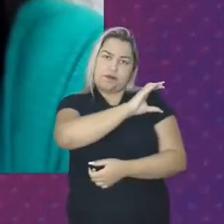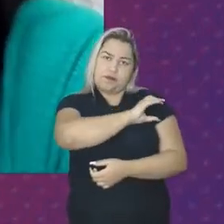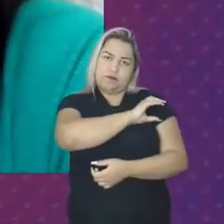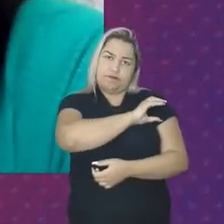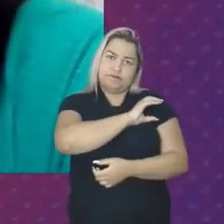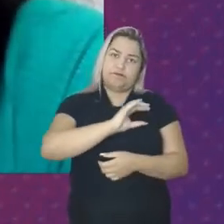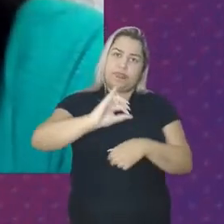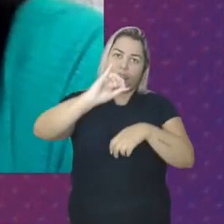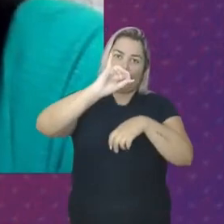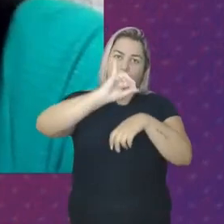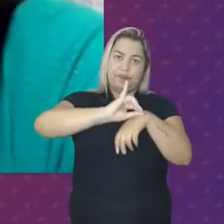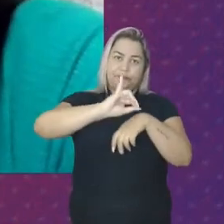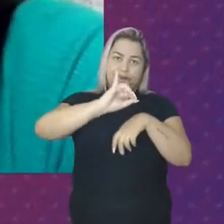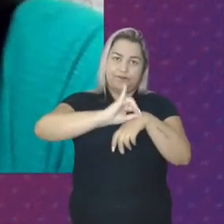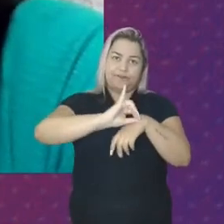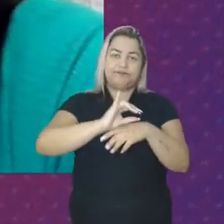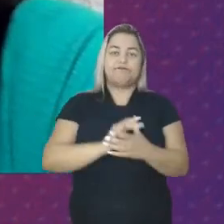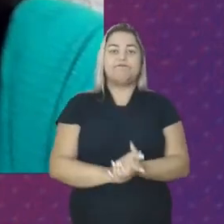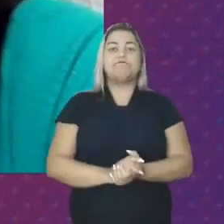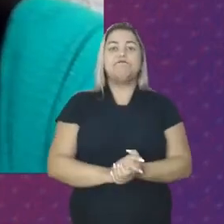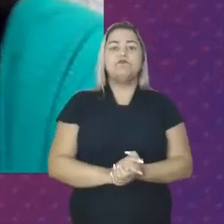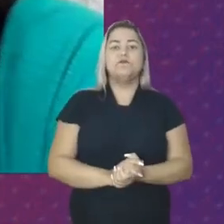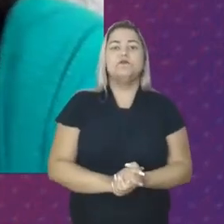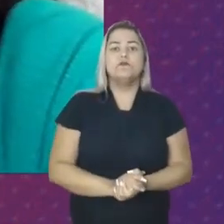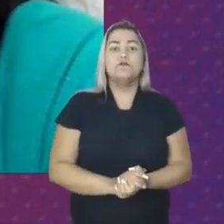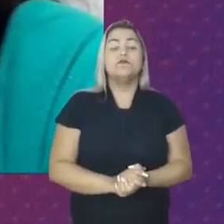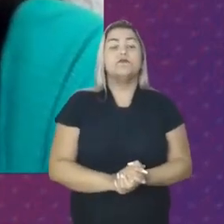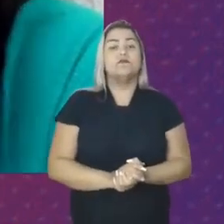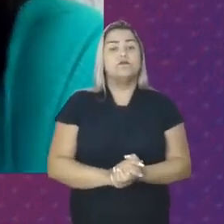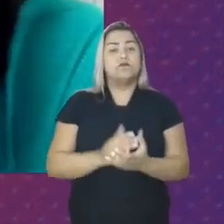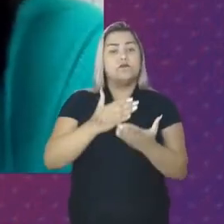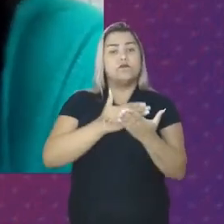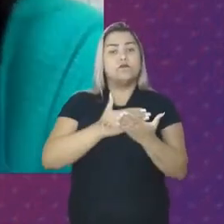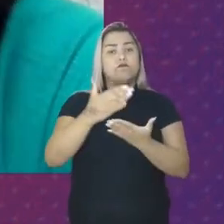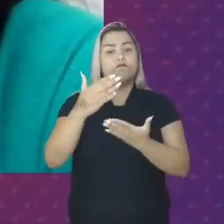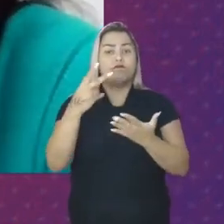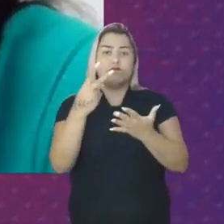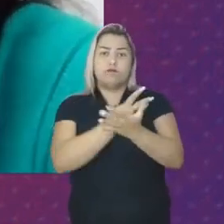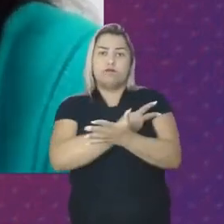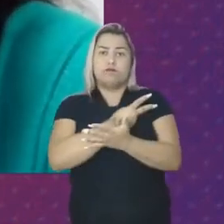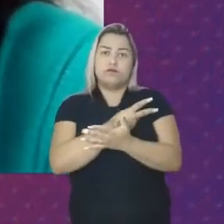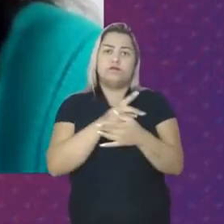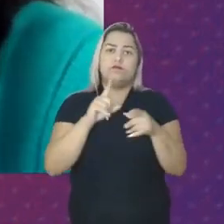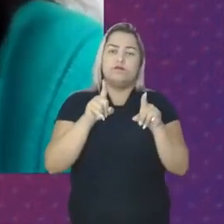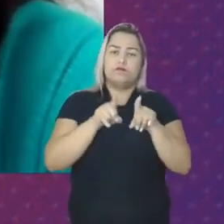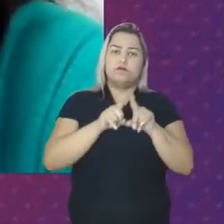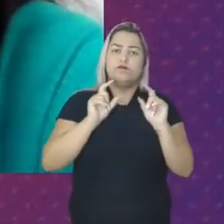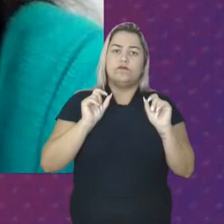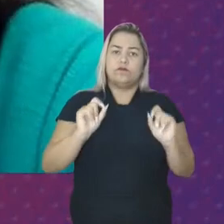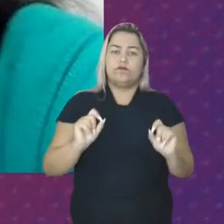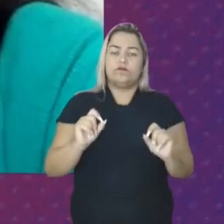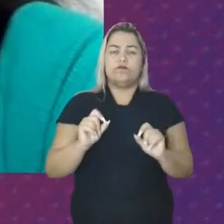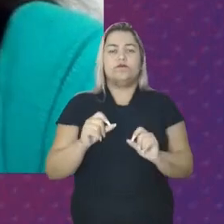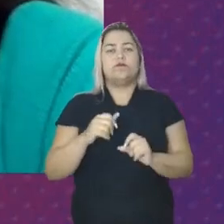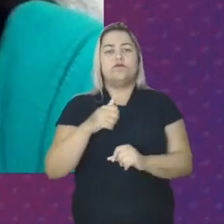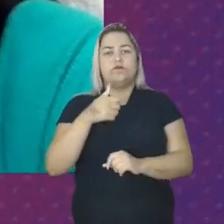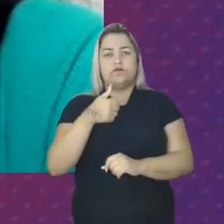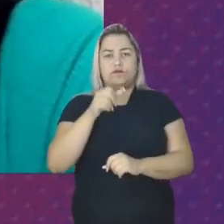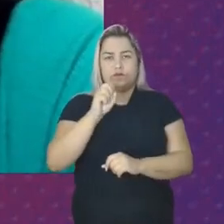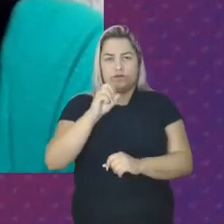dessa central. Então, assim, no momento em que começava a surgir o que hoje se configura como Ligue